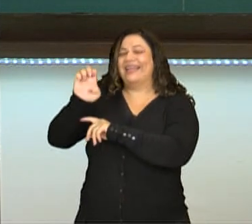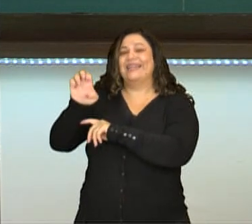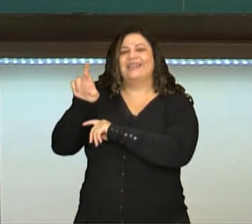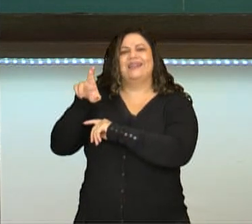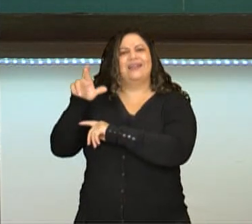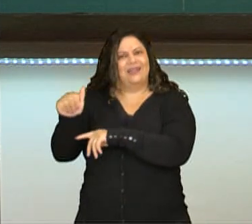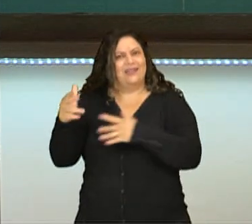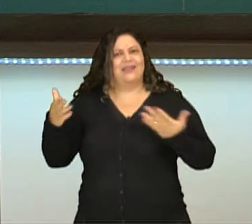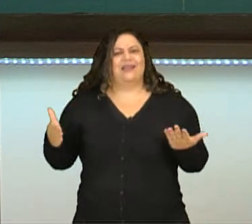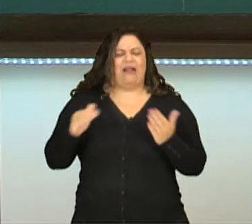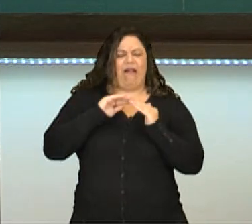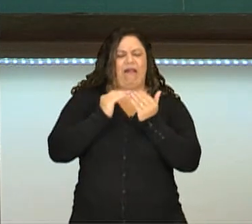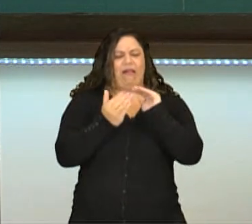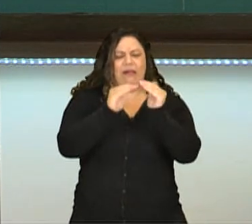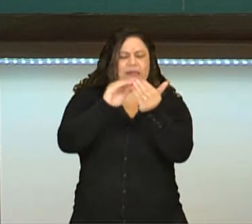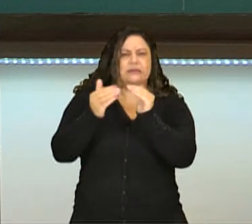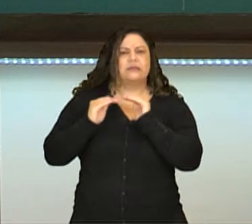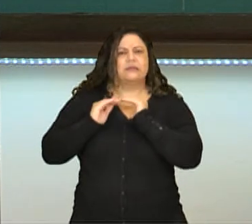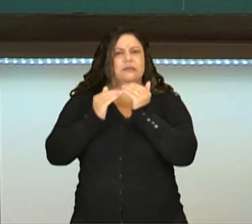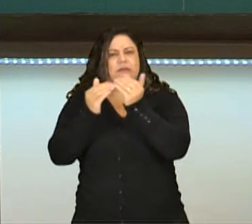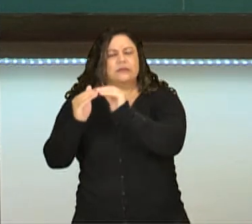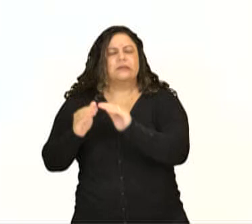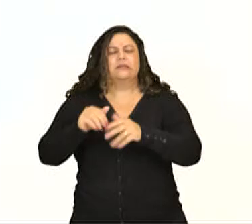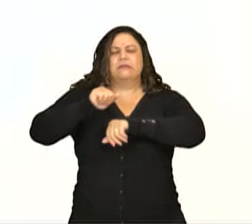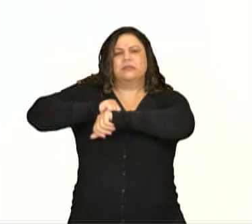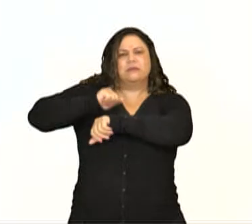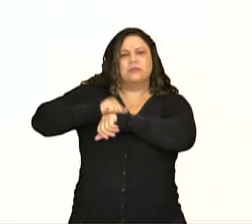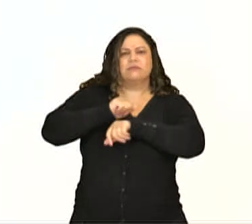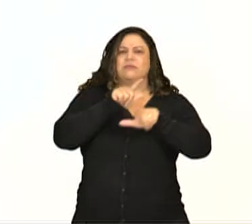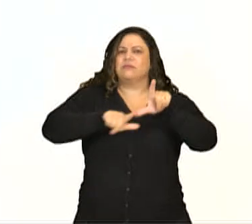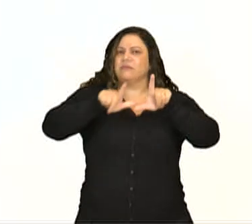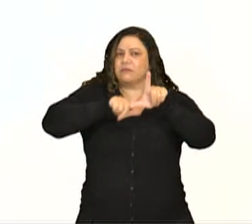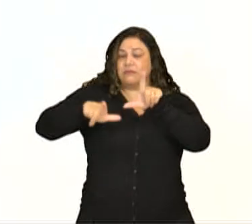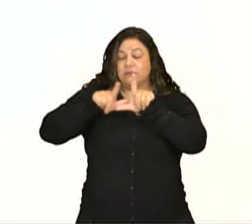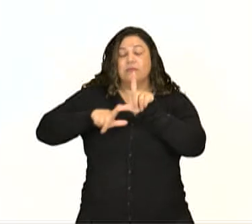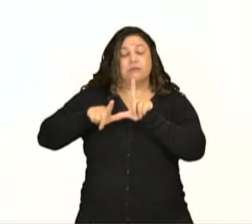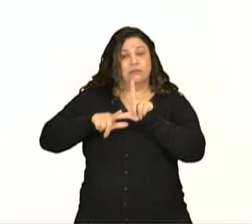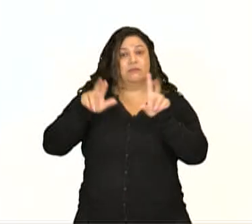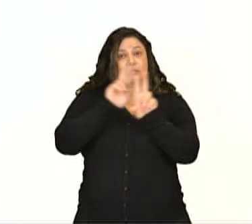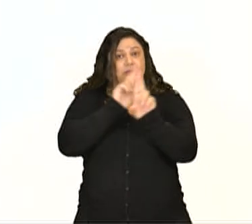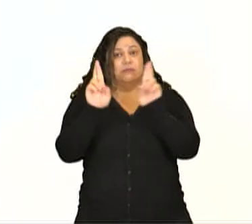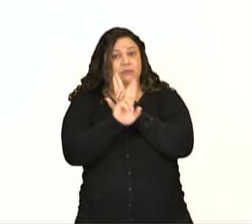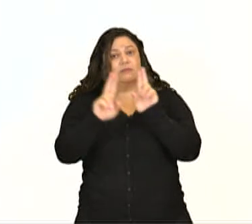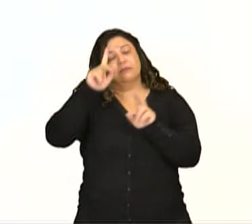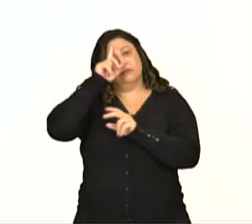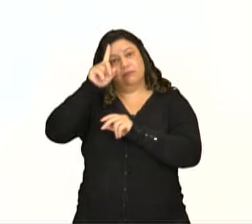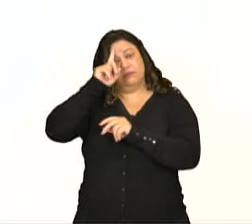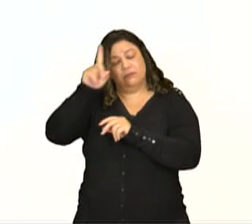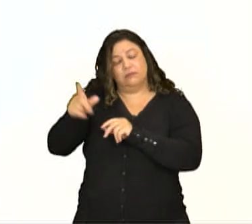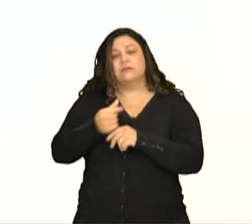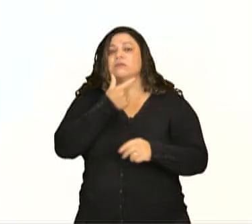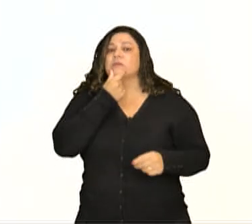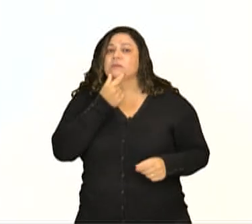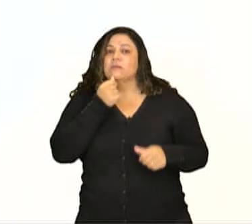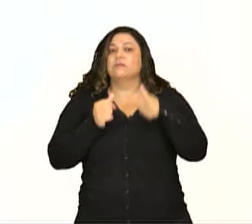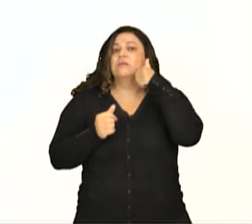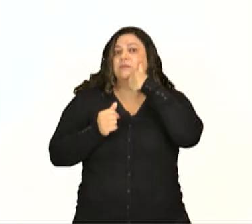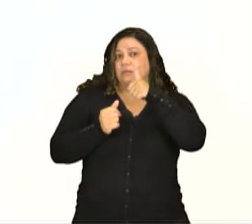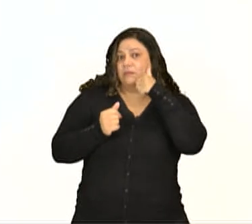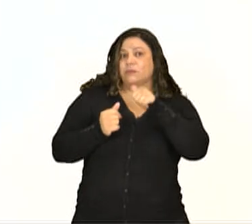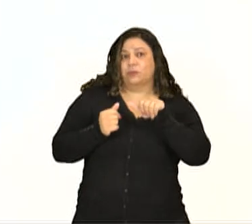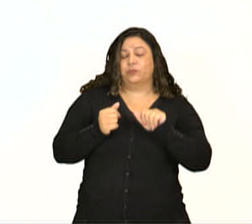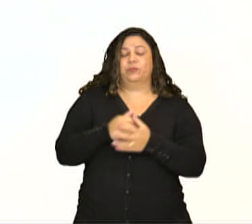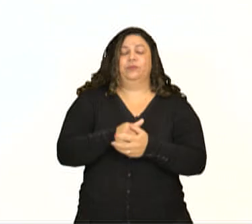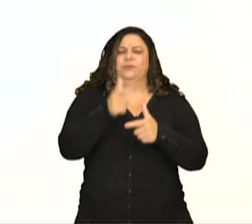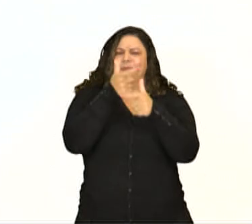populares. E ela apresenta letras com relações cotidianas entre os homens e as mulheres e